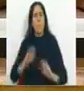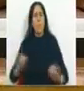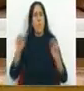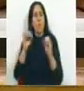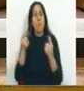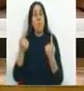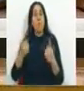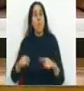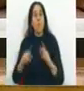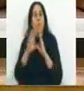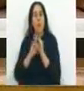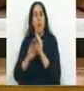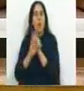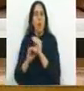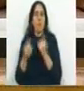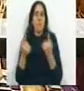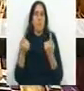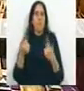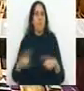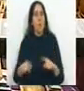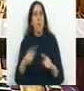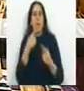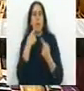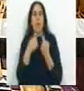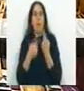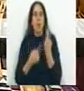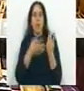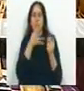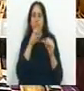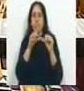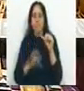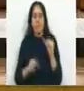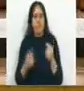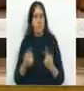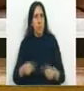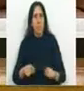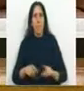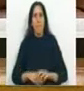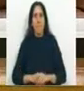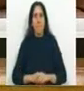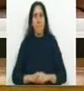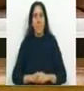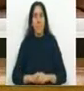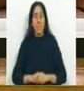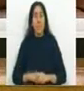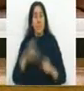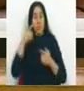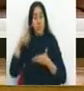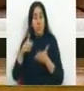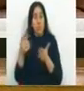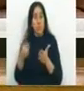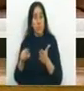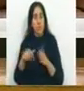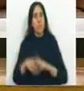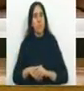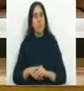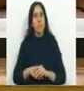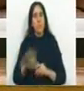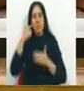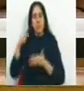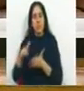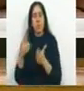só conversa, só retórica, nada mais. Estratégia temos. Temos